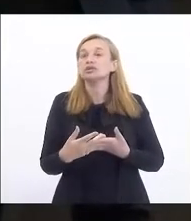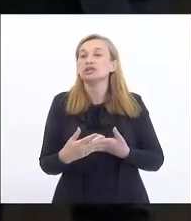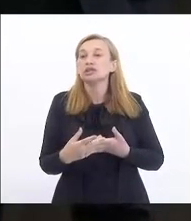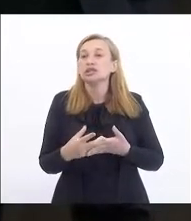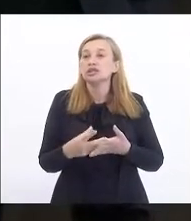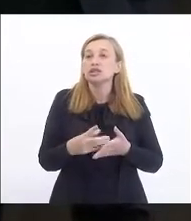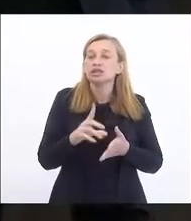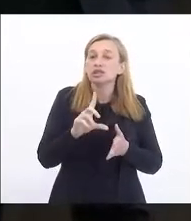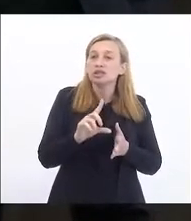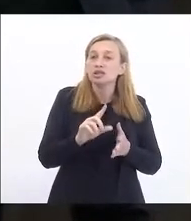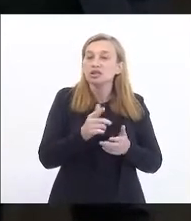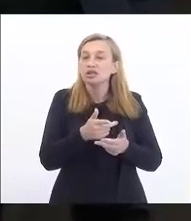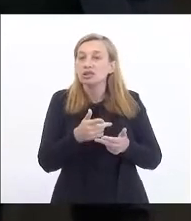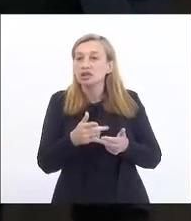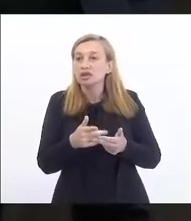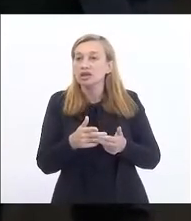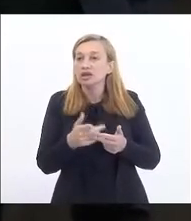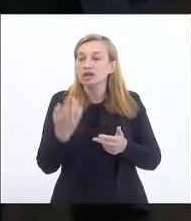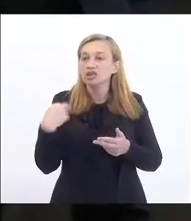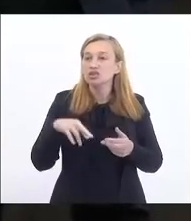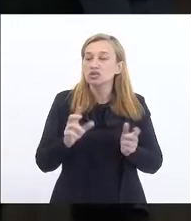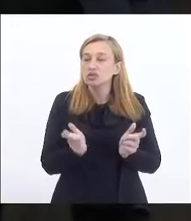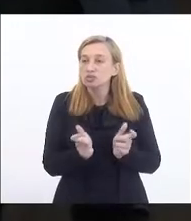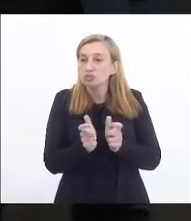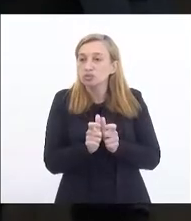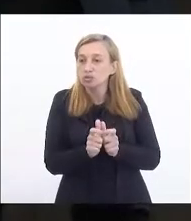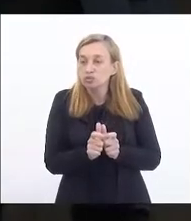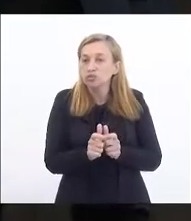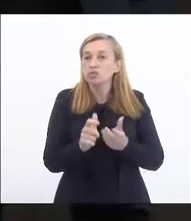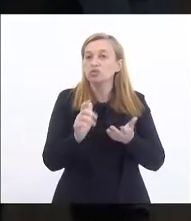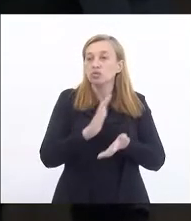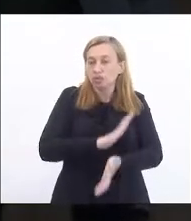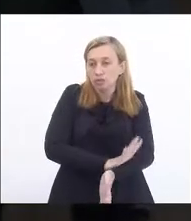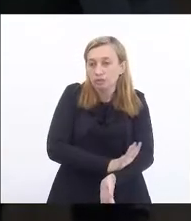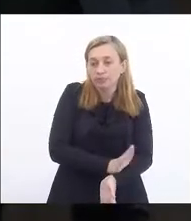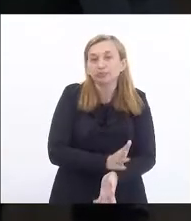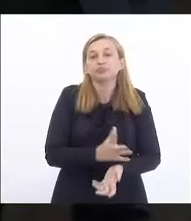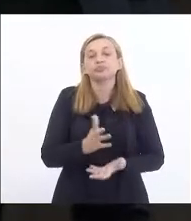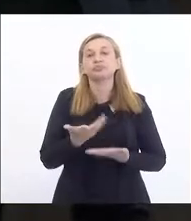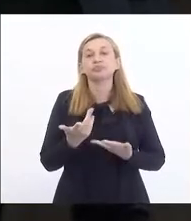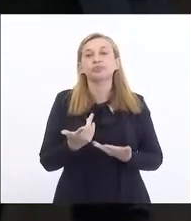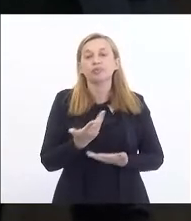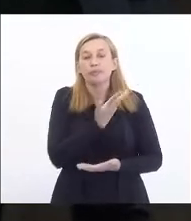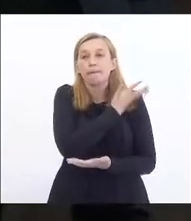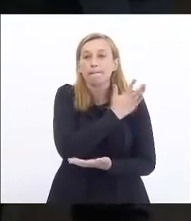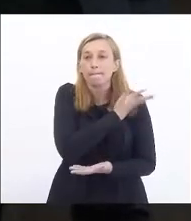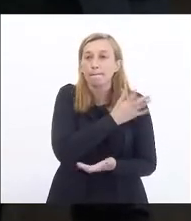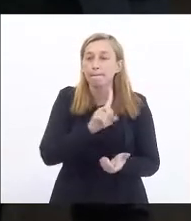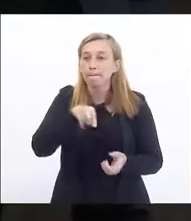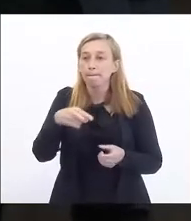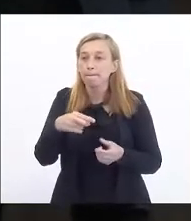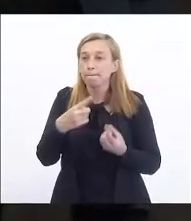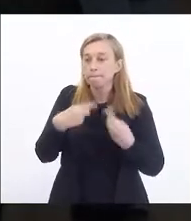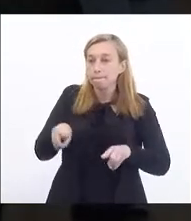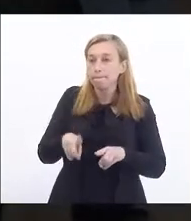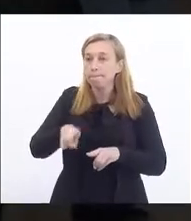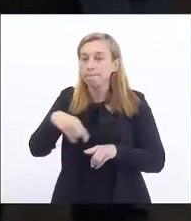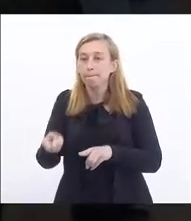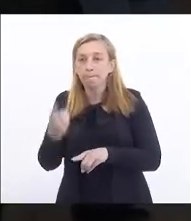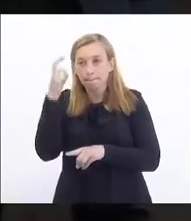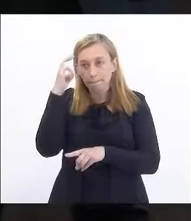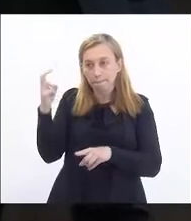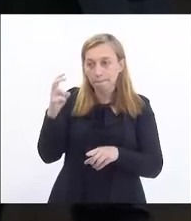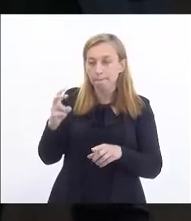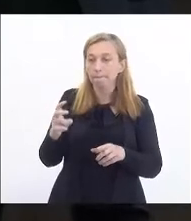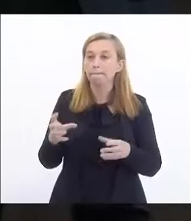minorias étnicas configurando na verdade um racismo um crime contra outras culturas contra outros povos